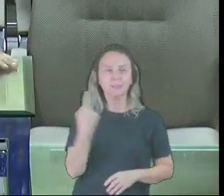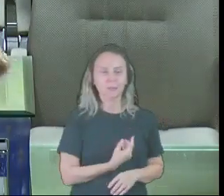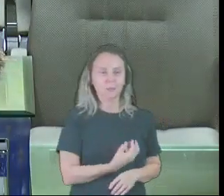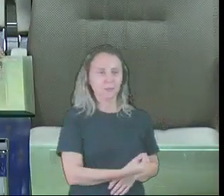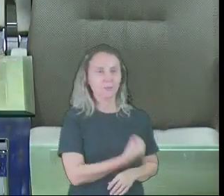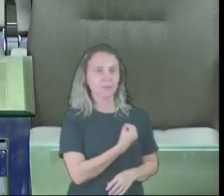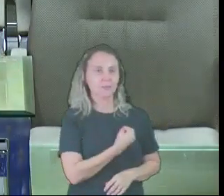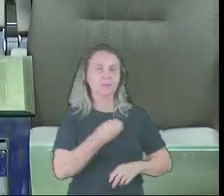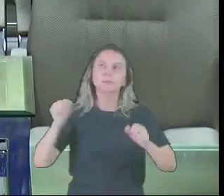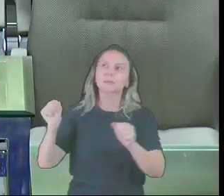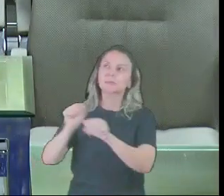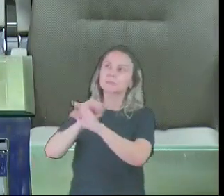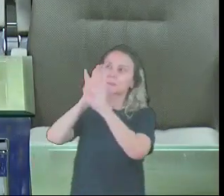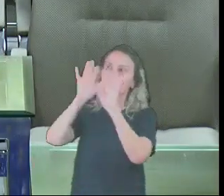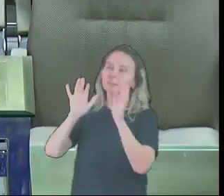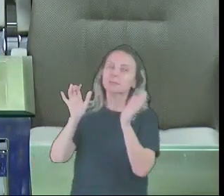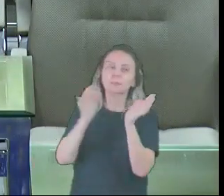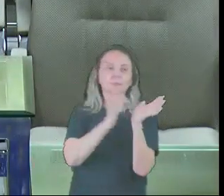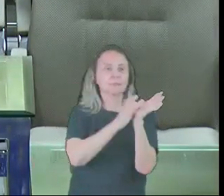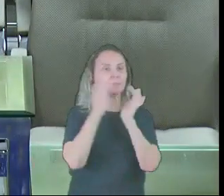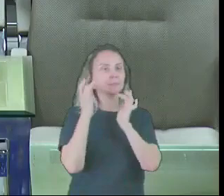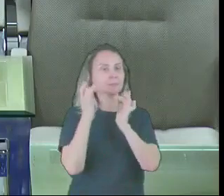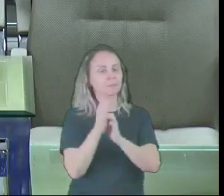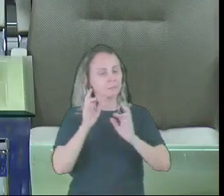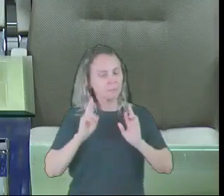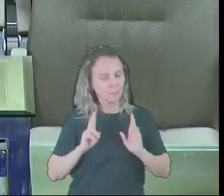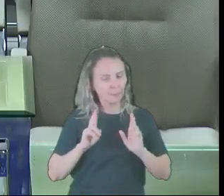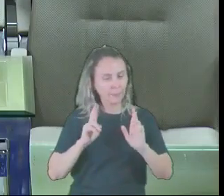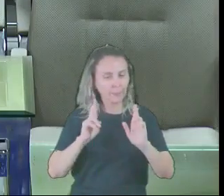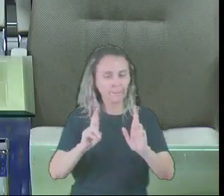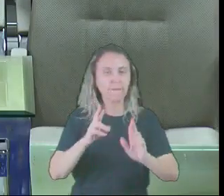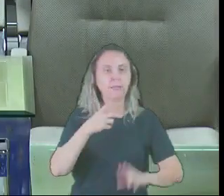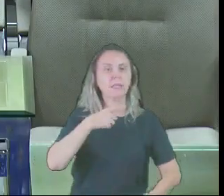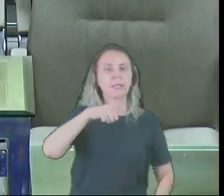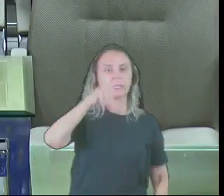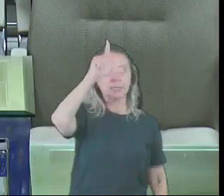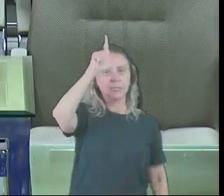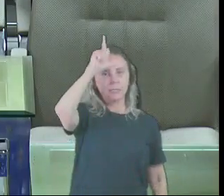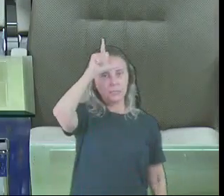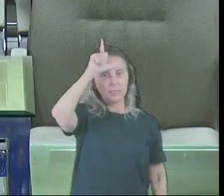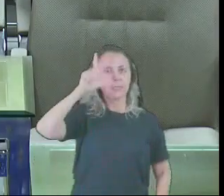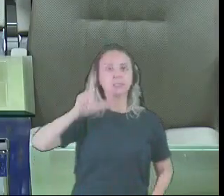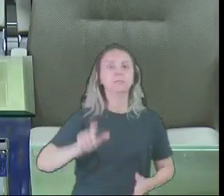vida glórias a Jesus a respeito às autoridades